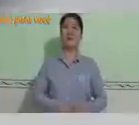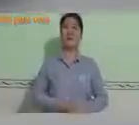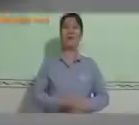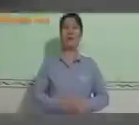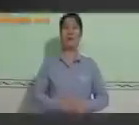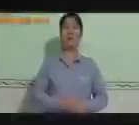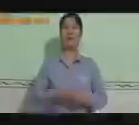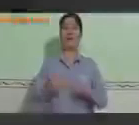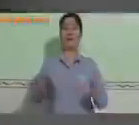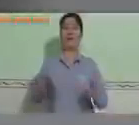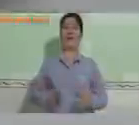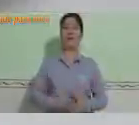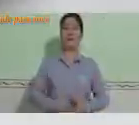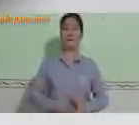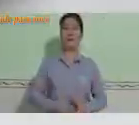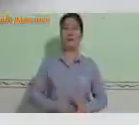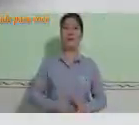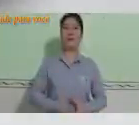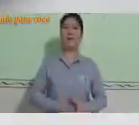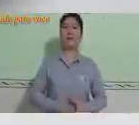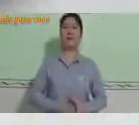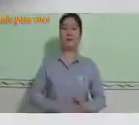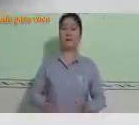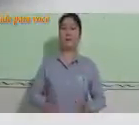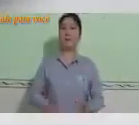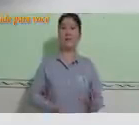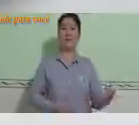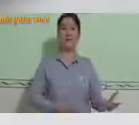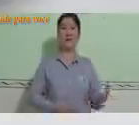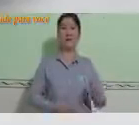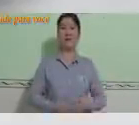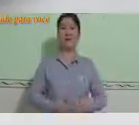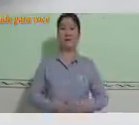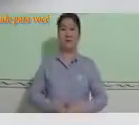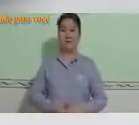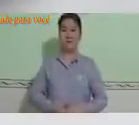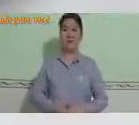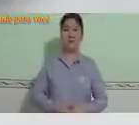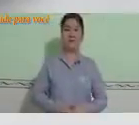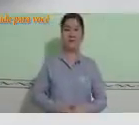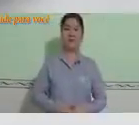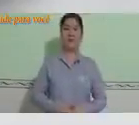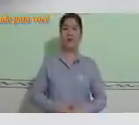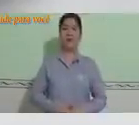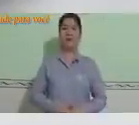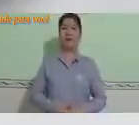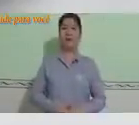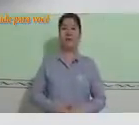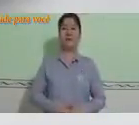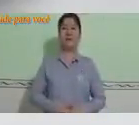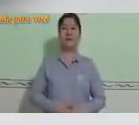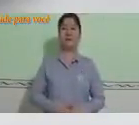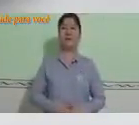E é importante saber que quanto mais esvaziar a mama, vírgula, mais leite ela produz, e que deve-se estabelecer uma rotina de retirada